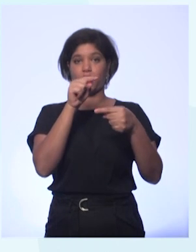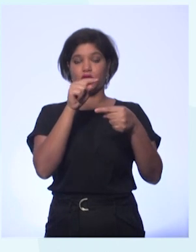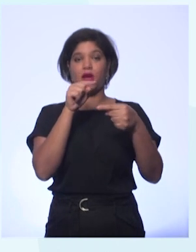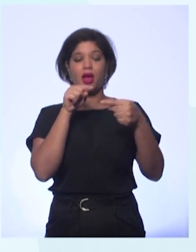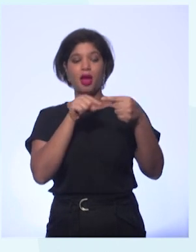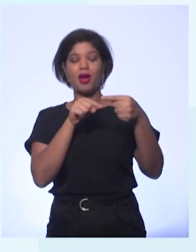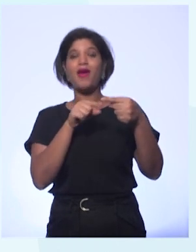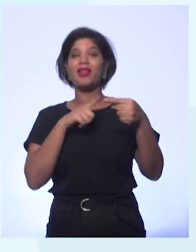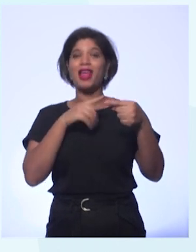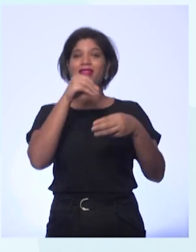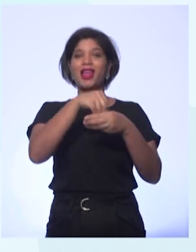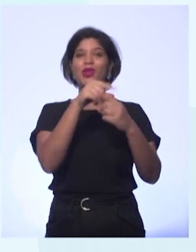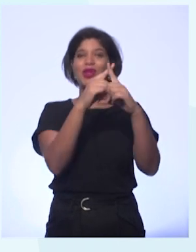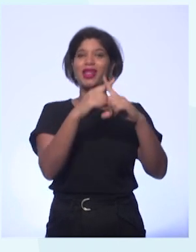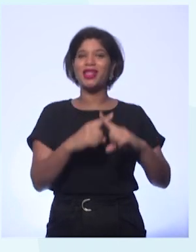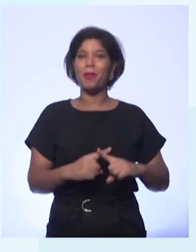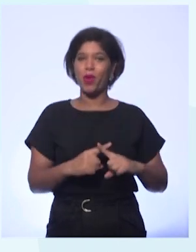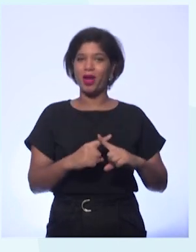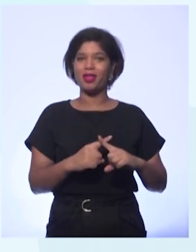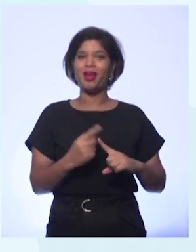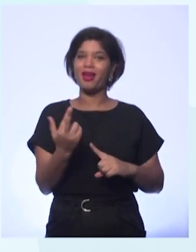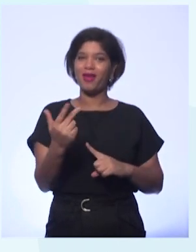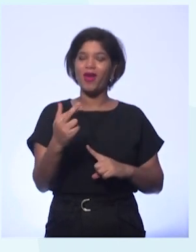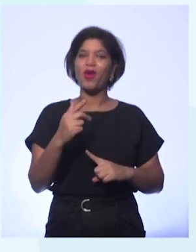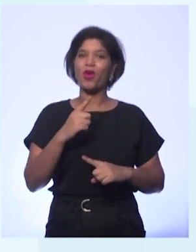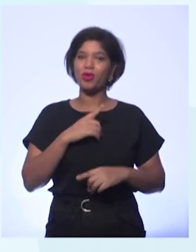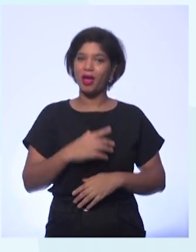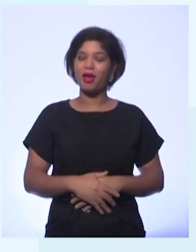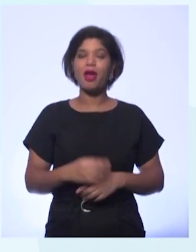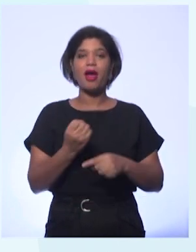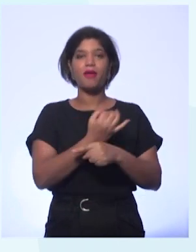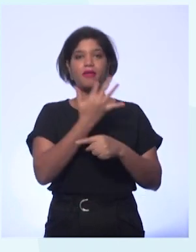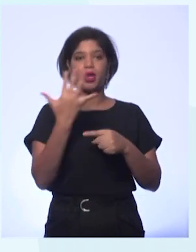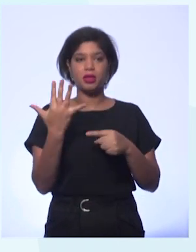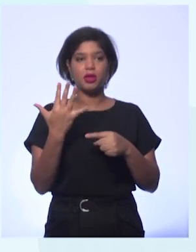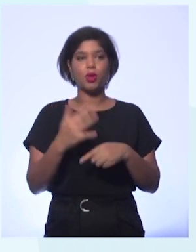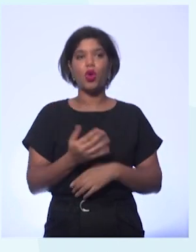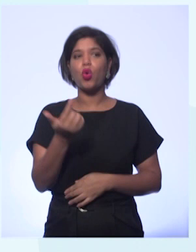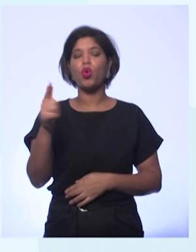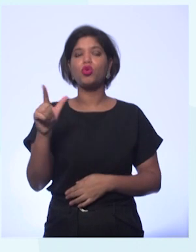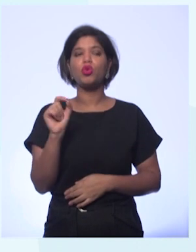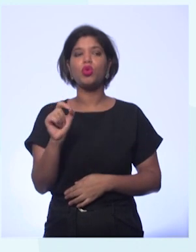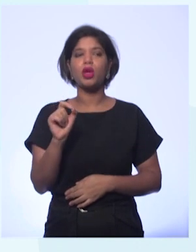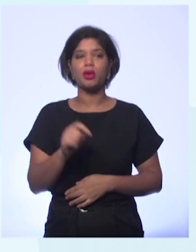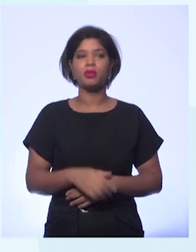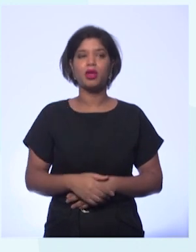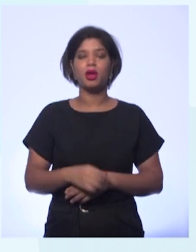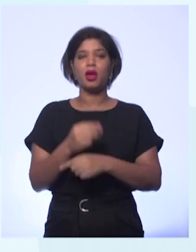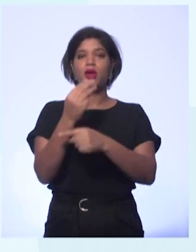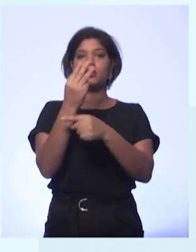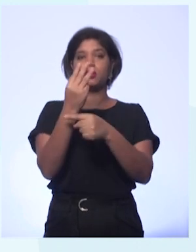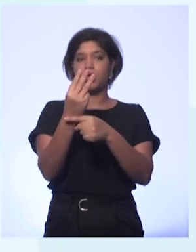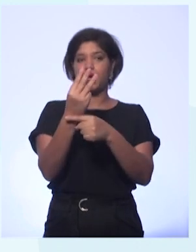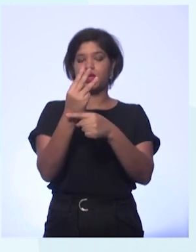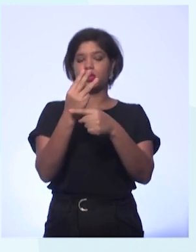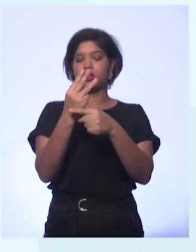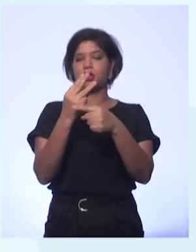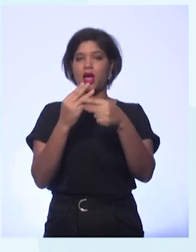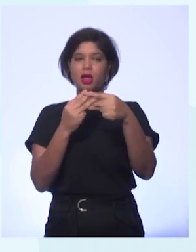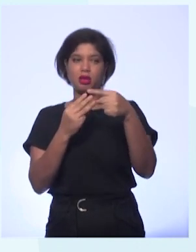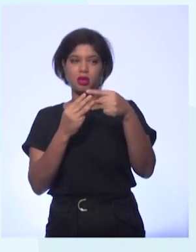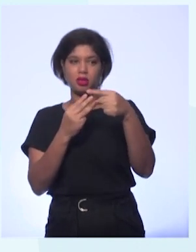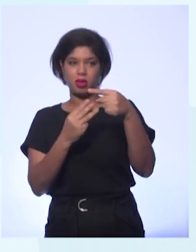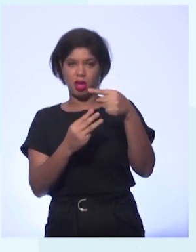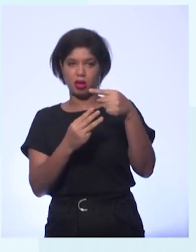de baixo. Ah, numerador é a tabuada do denominador, fração aparente. Olha o último caso, ó, 3 terços. Vai falar, ah, não é maior, mas